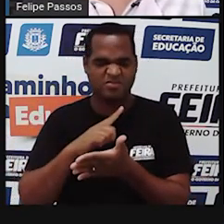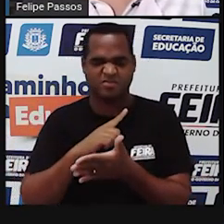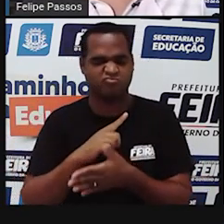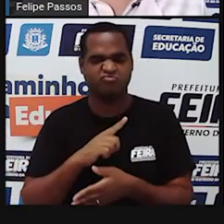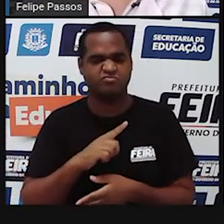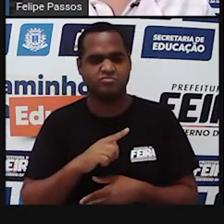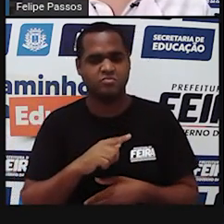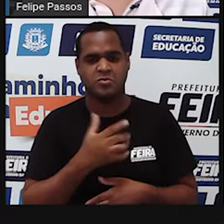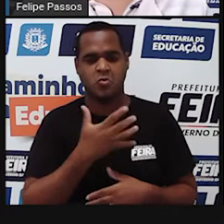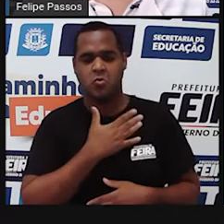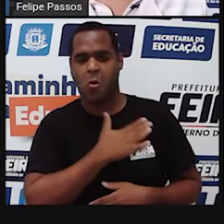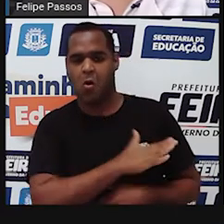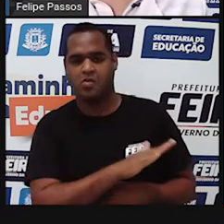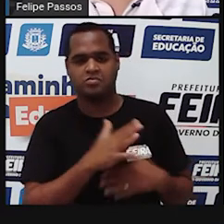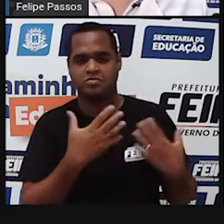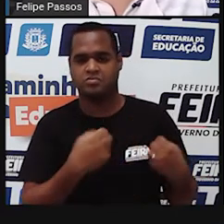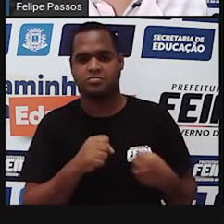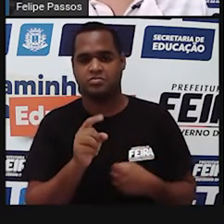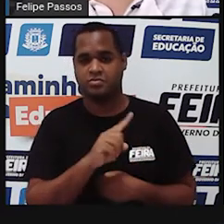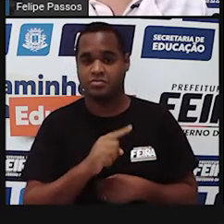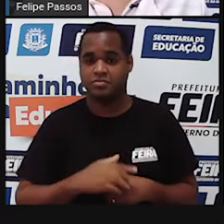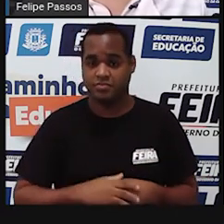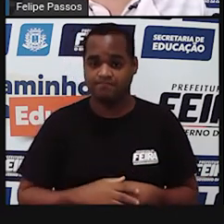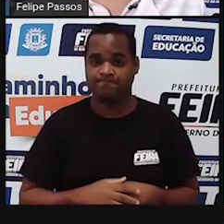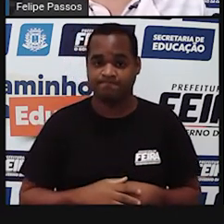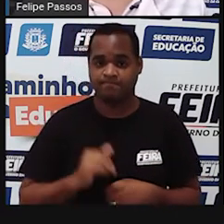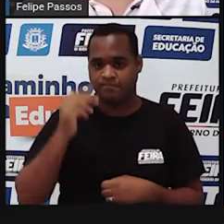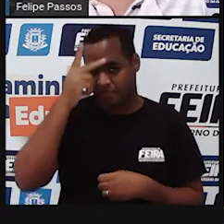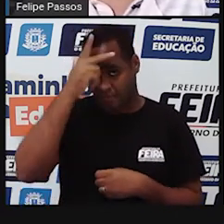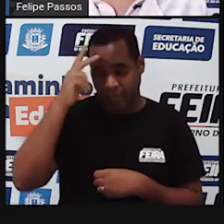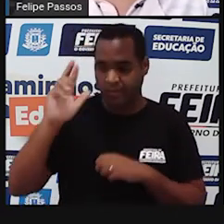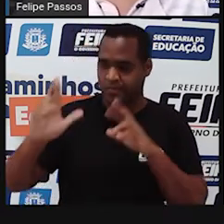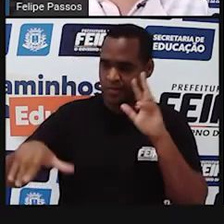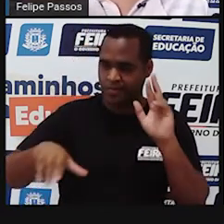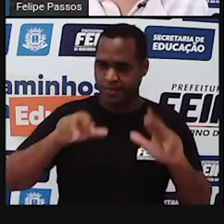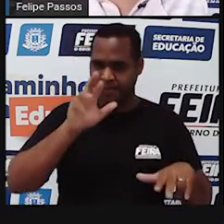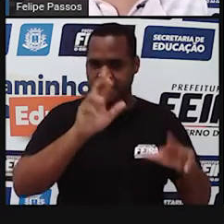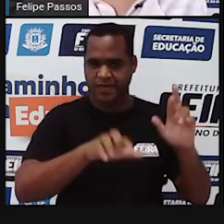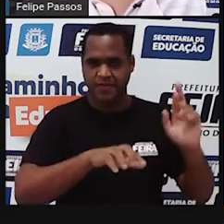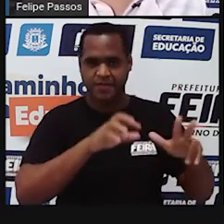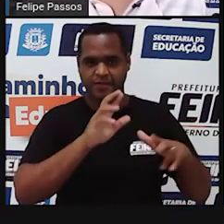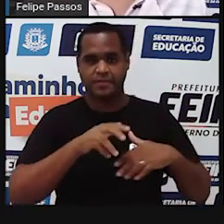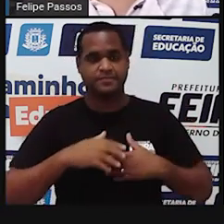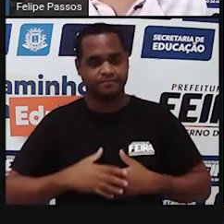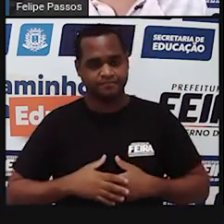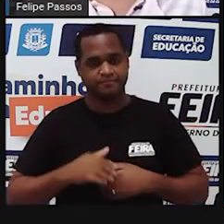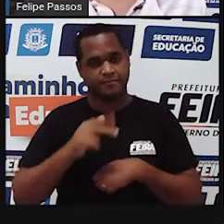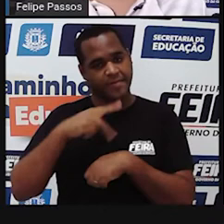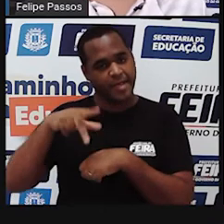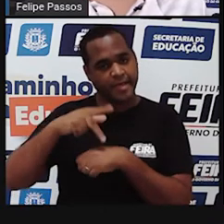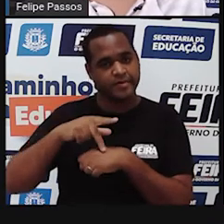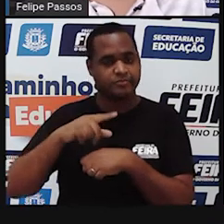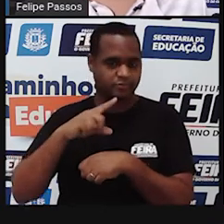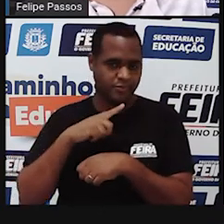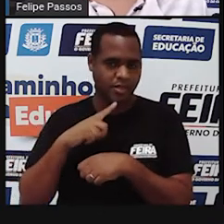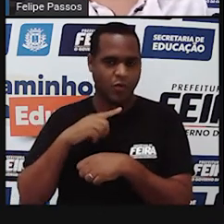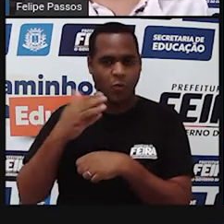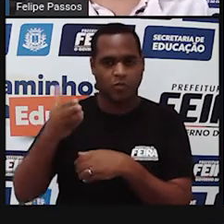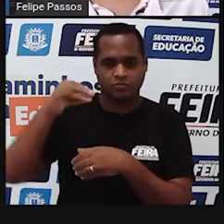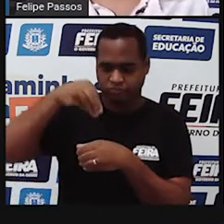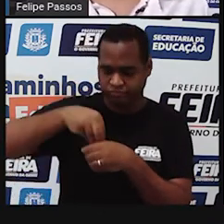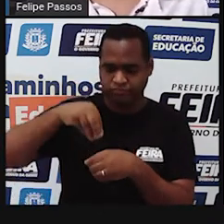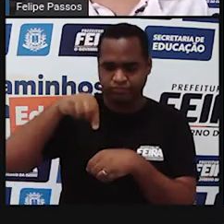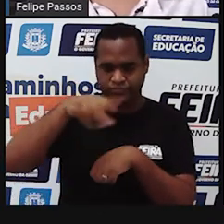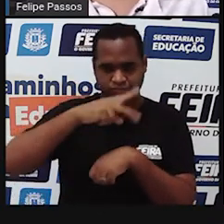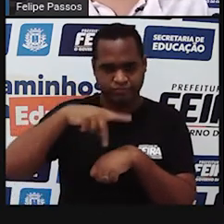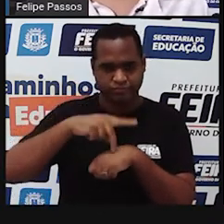É a aversão a pessoas que são diferentes, né? Tanto de outros países como também de outras regiões. Nós,